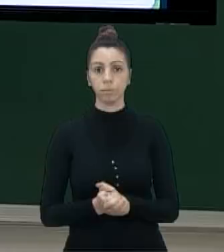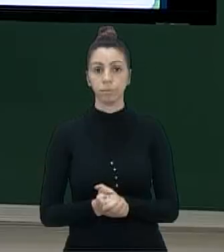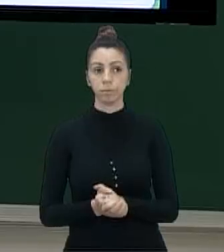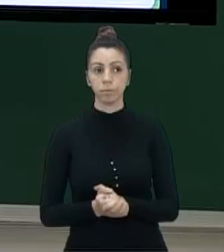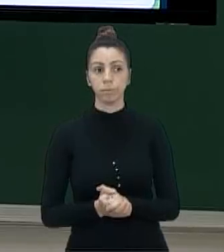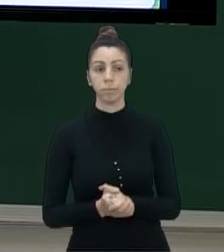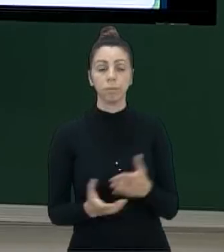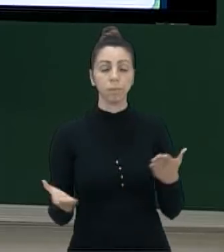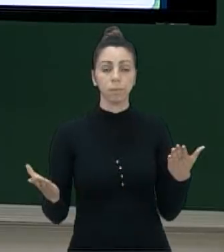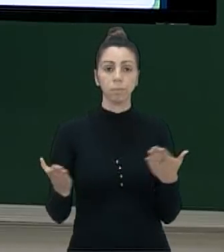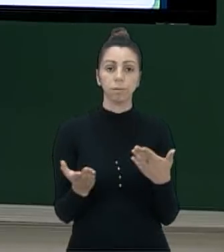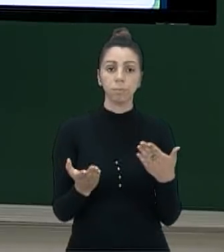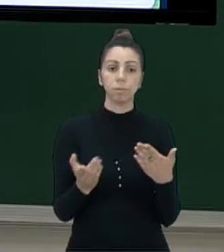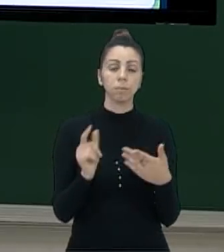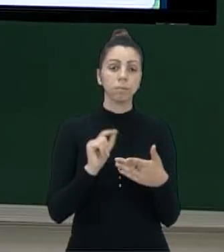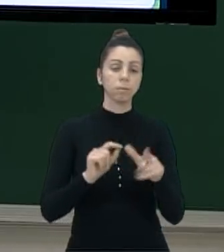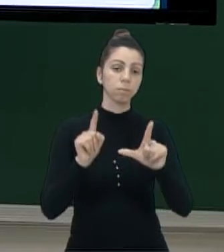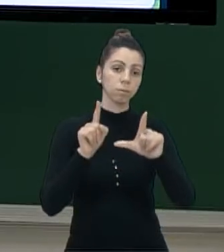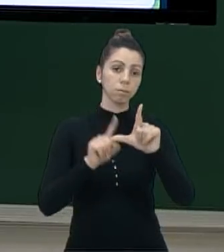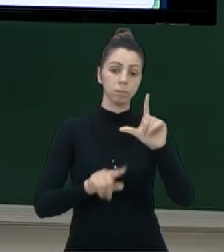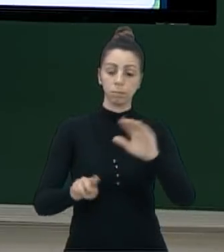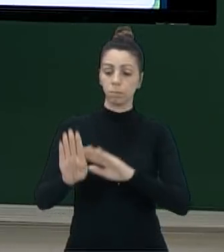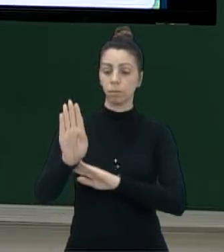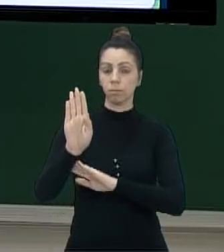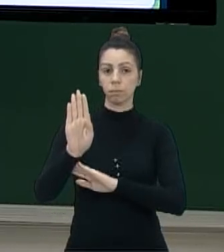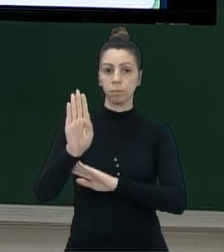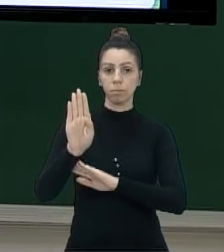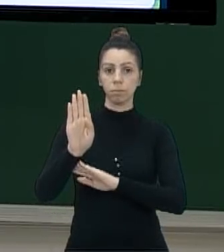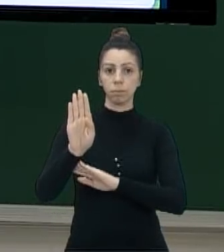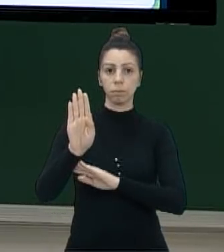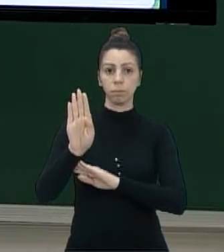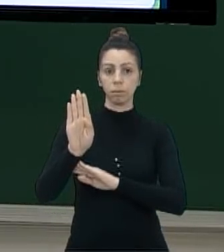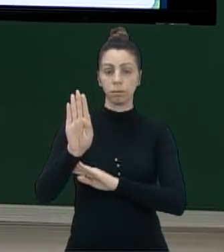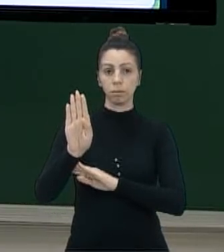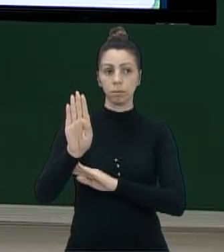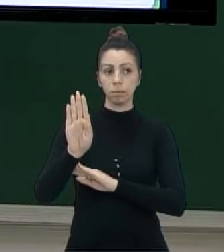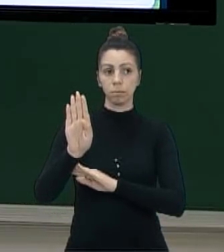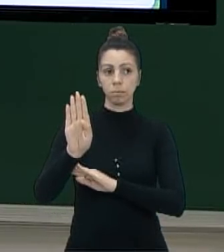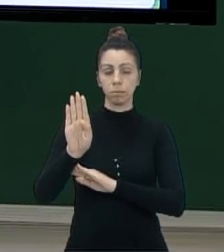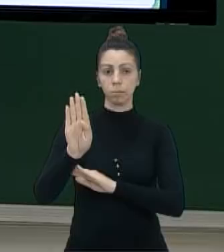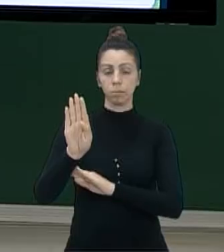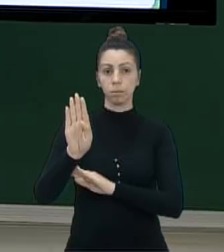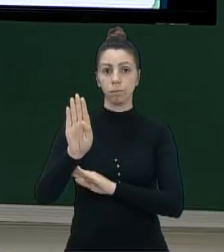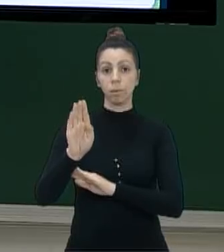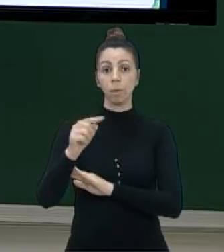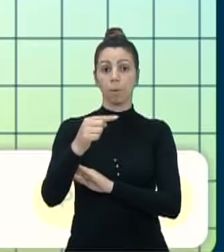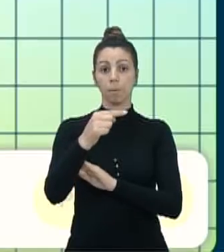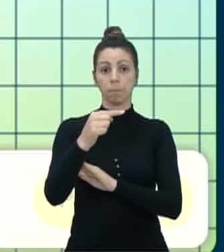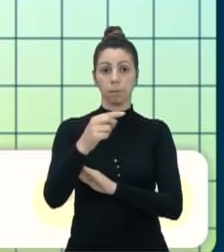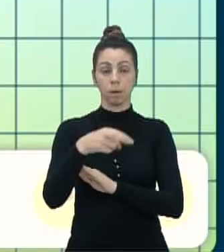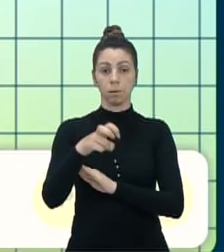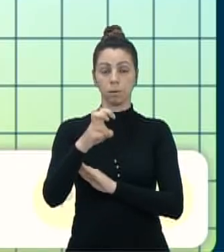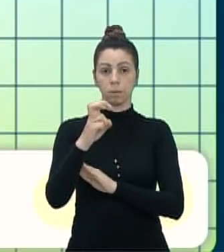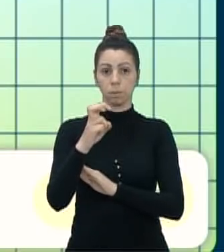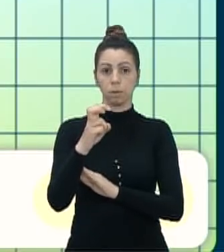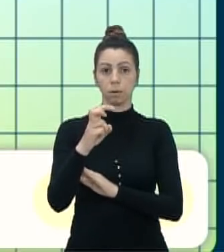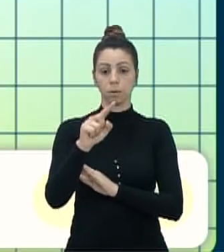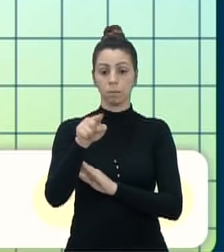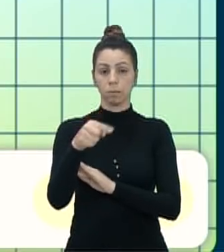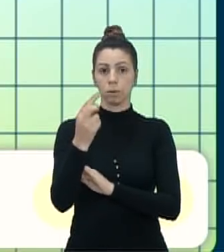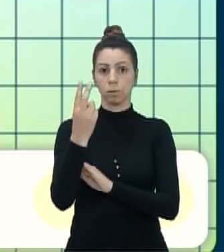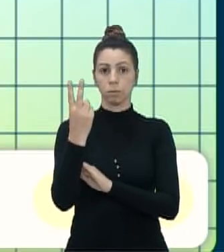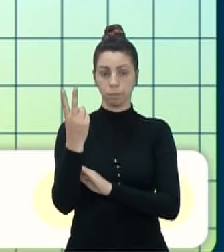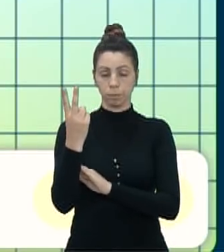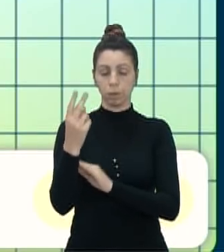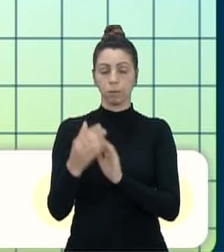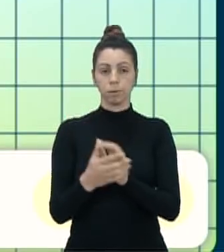ele quer que identifique a letra B, que ela se encontra no ponto -5 e 2.